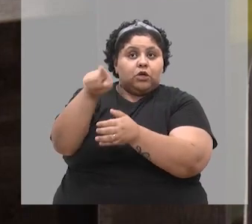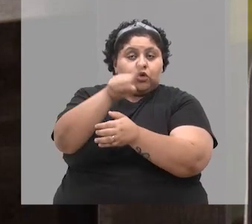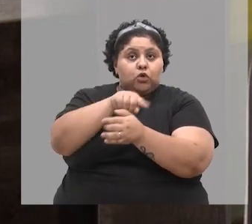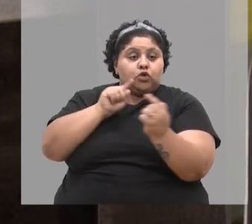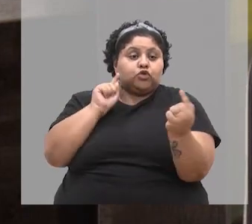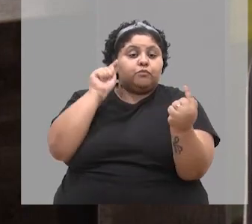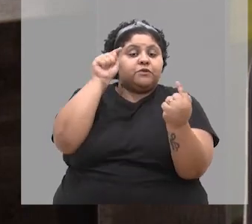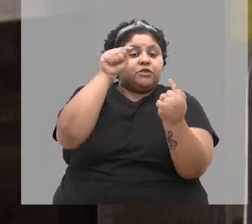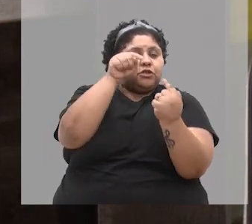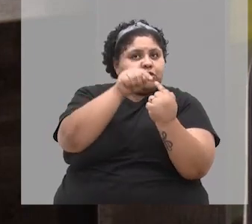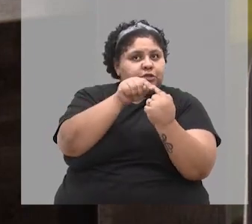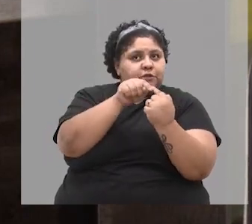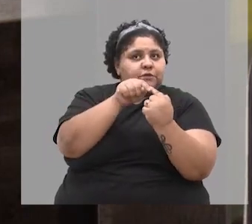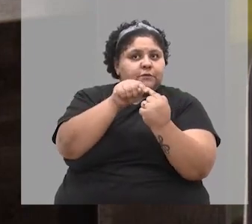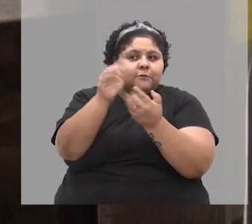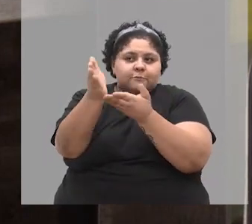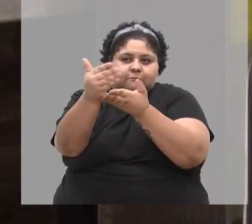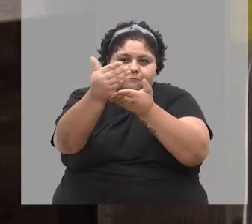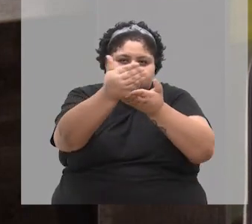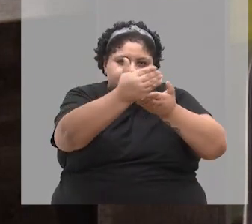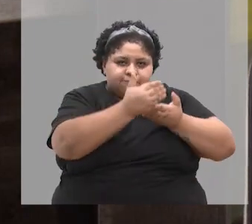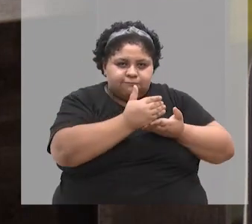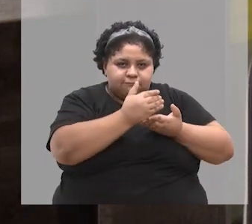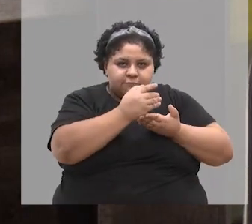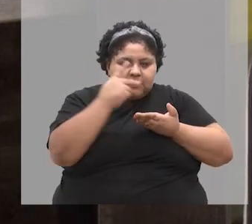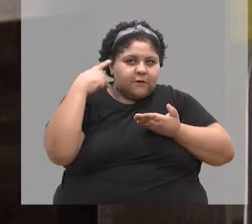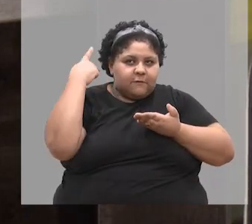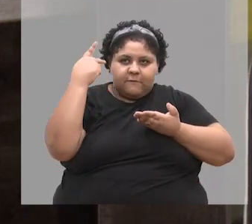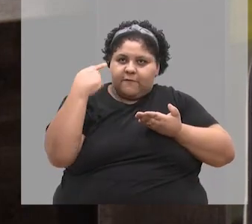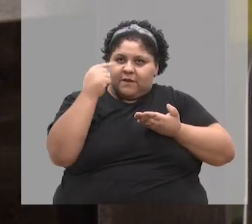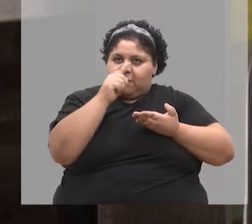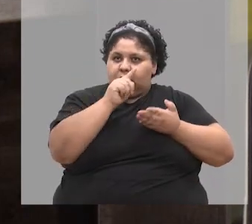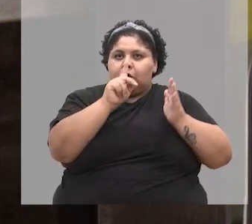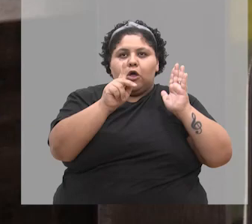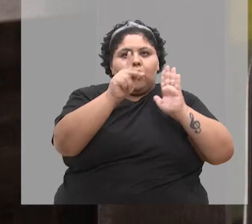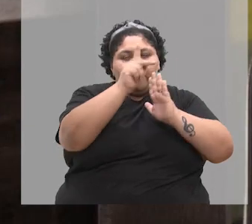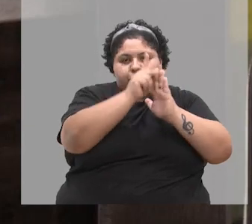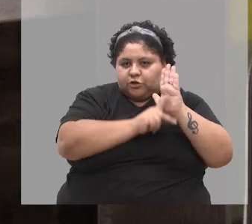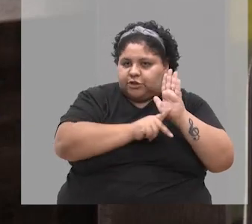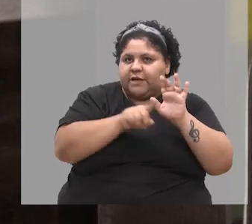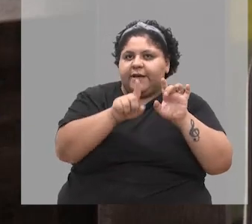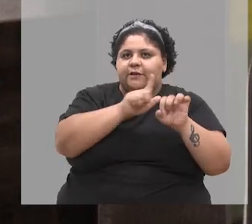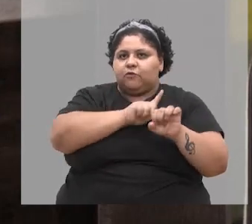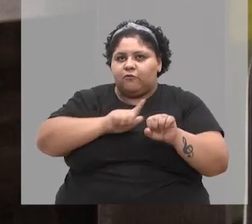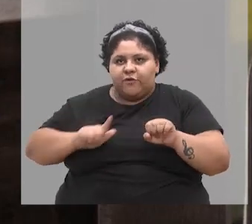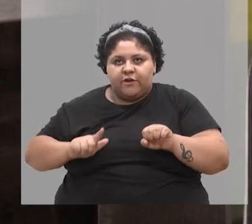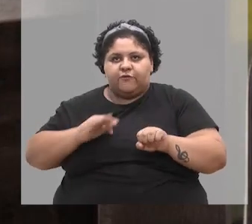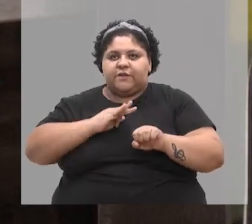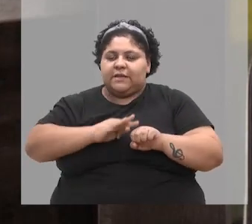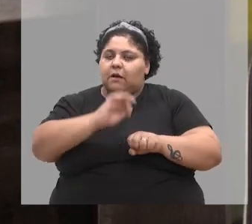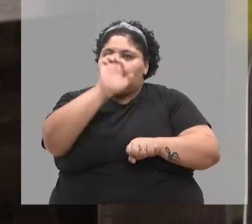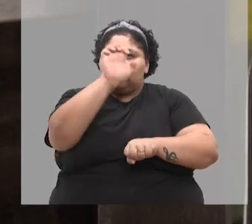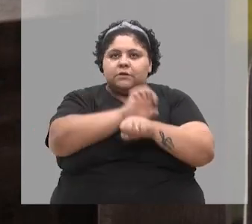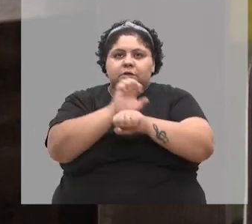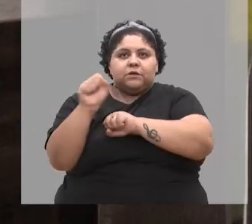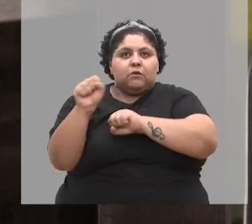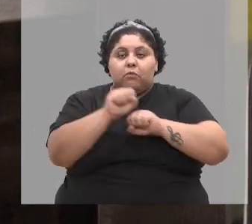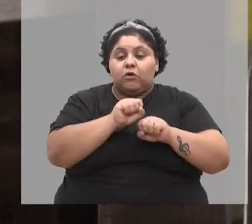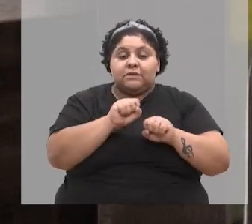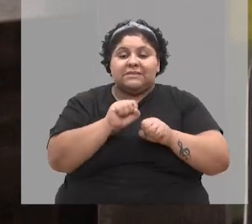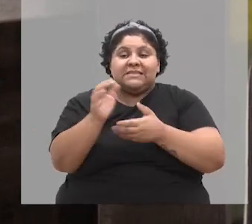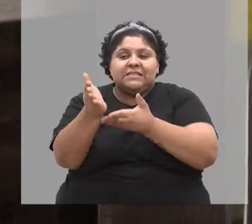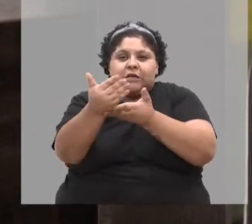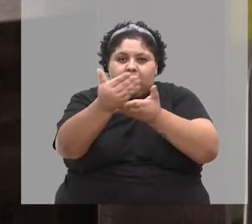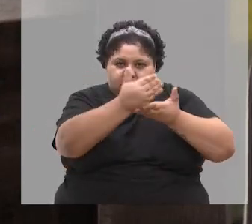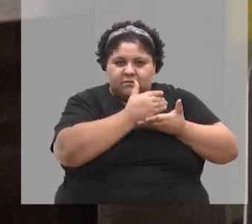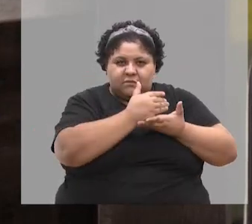pasta. A nossa intenção é buscar emendas parlamentares, mas não apenas isso, projetos que existam do governo federal, governo estadual,